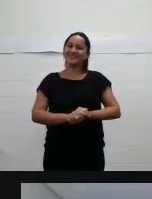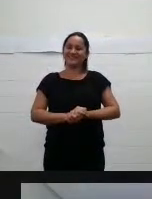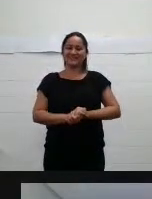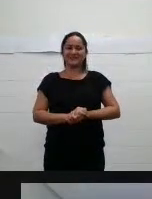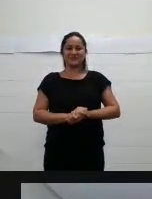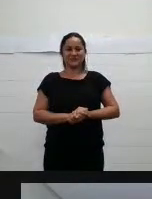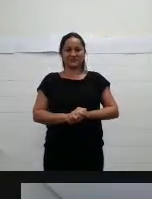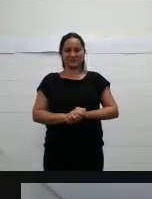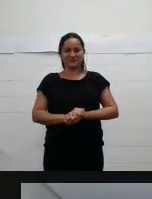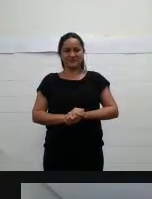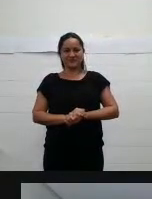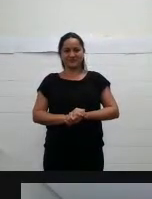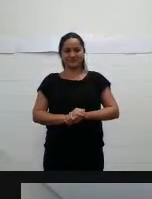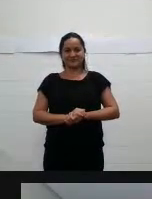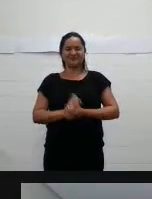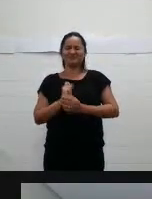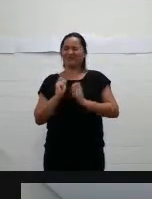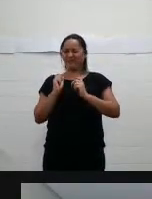Ok!